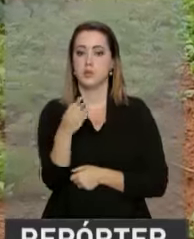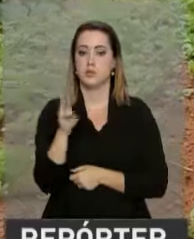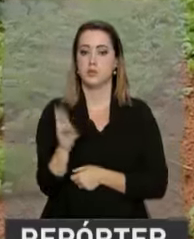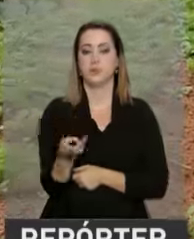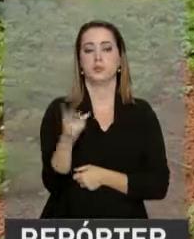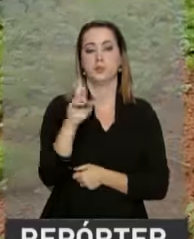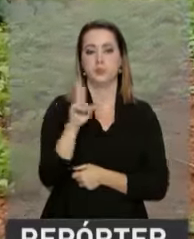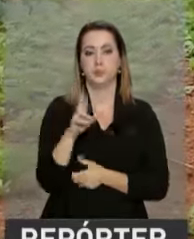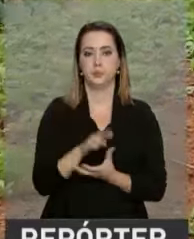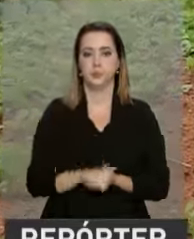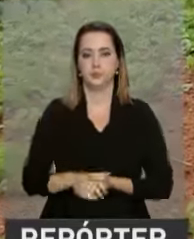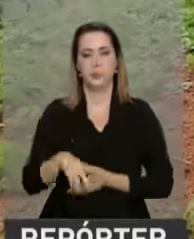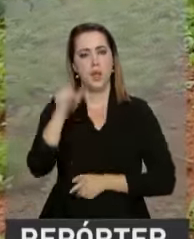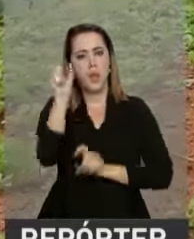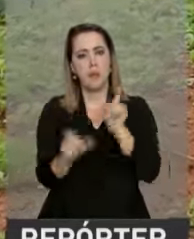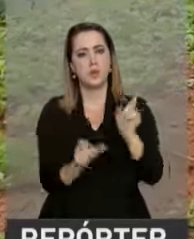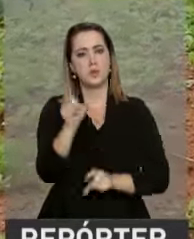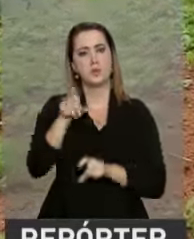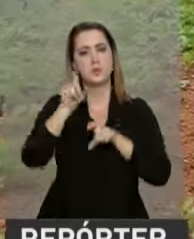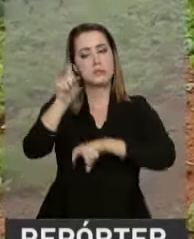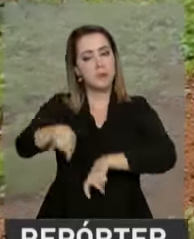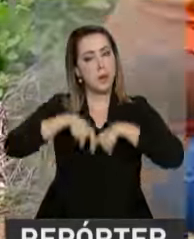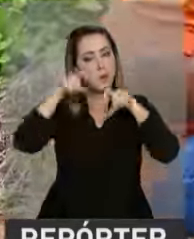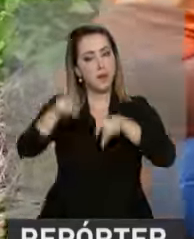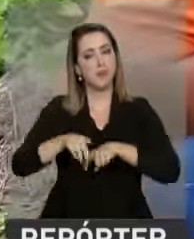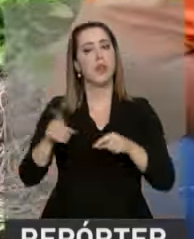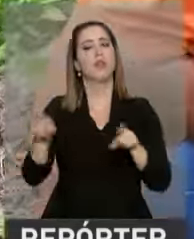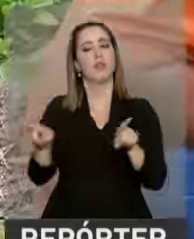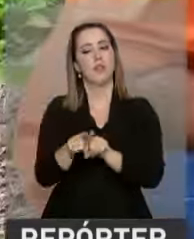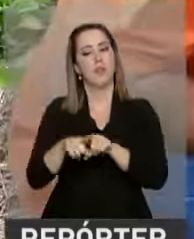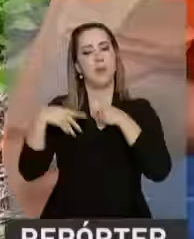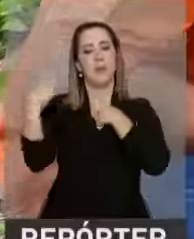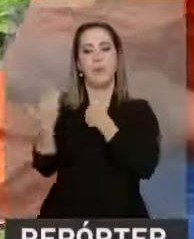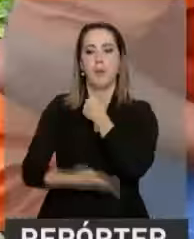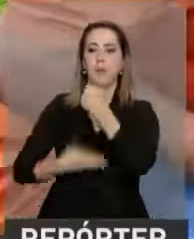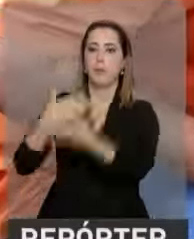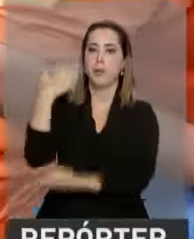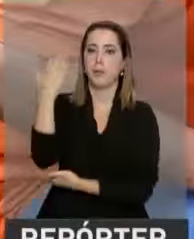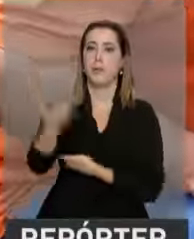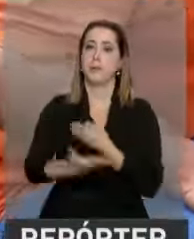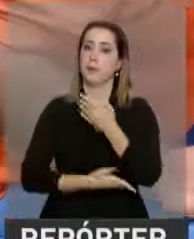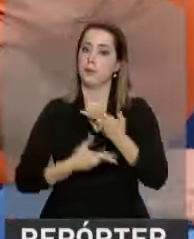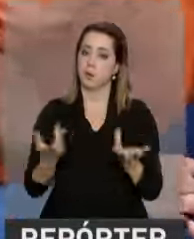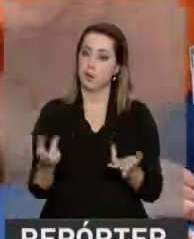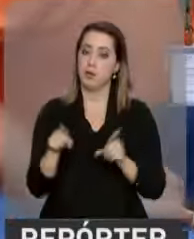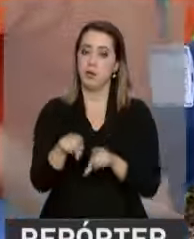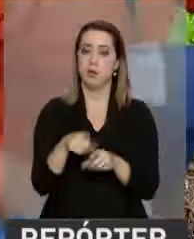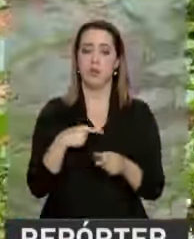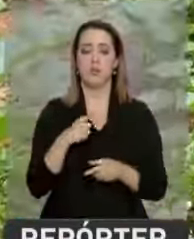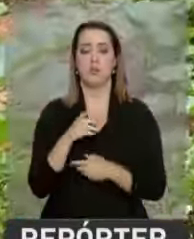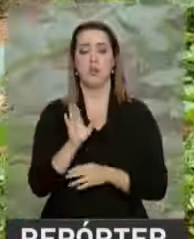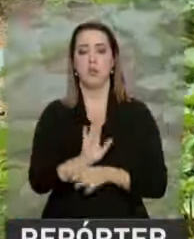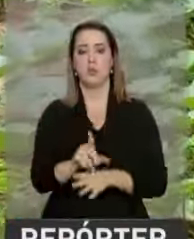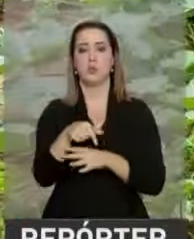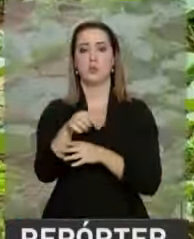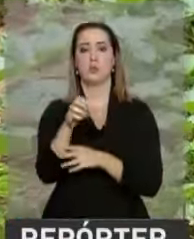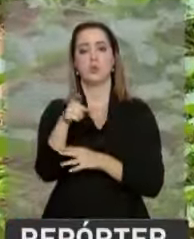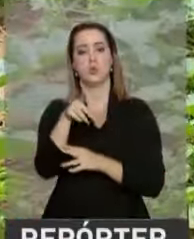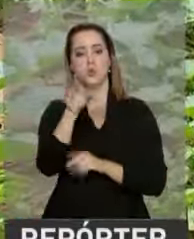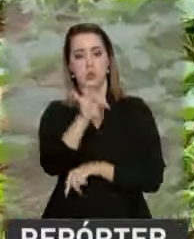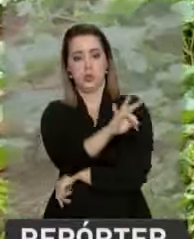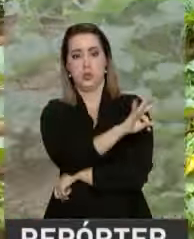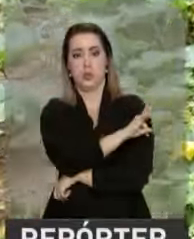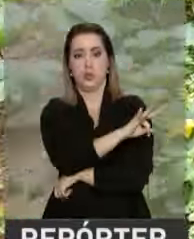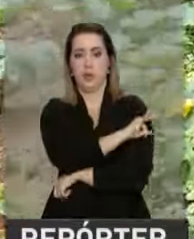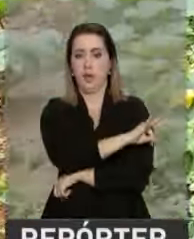Na hora de plantar e colher, pequenos produtores de todo o país contam com o apoio dos chamados extensionistas. São técnicos